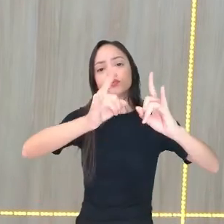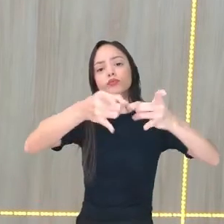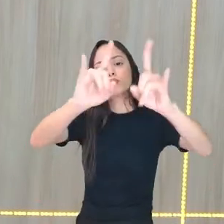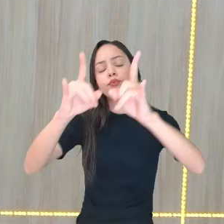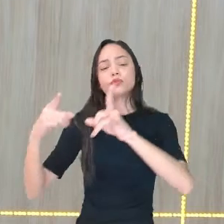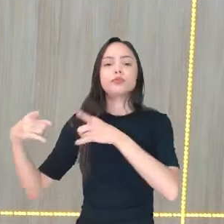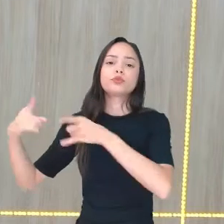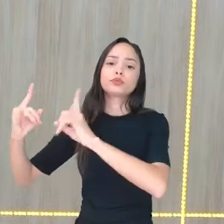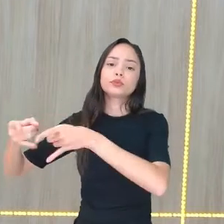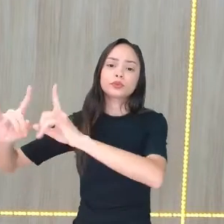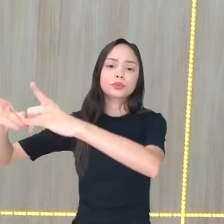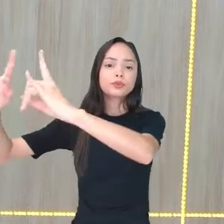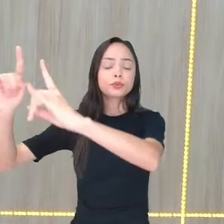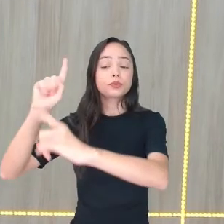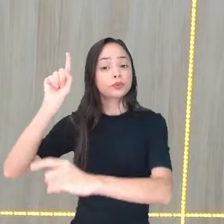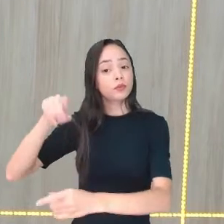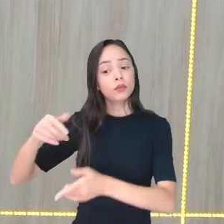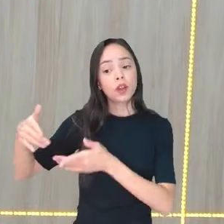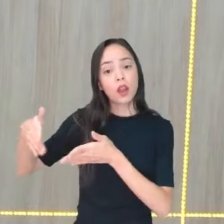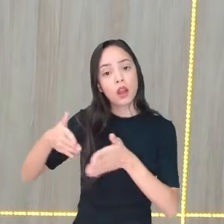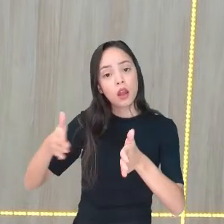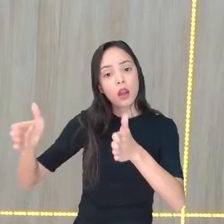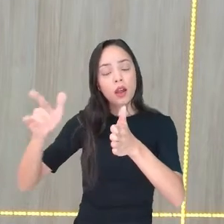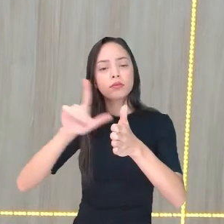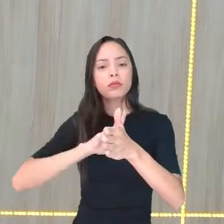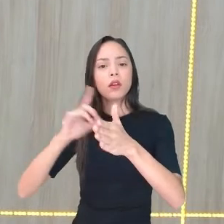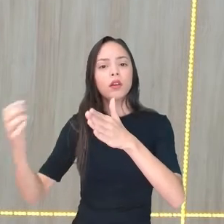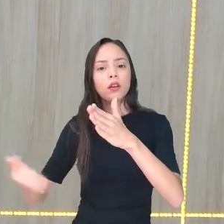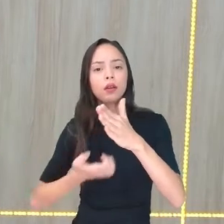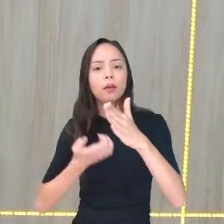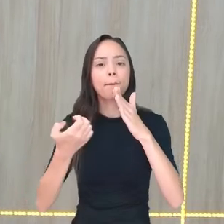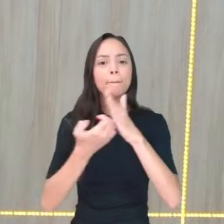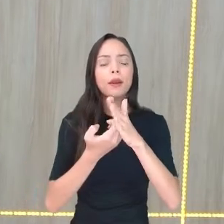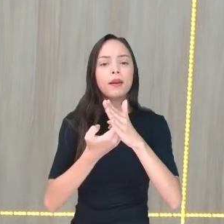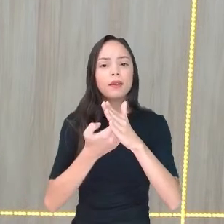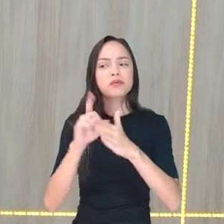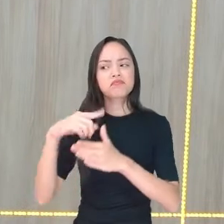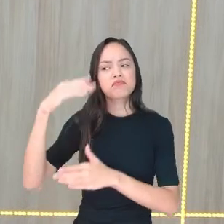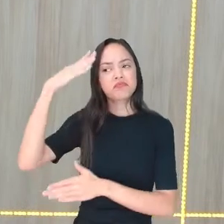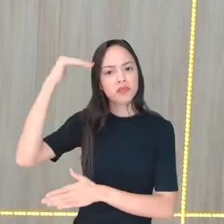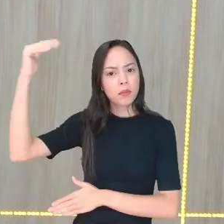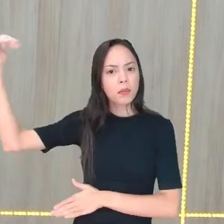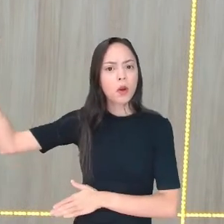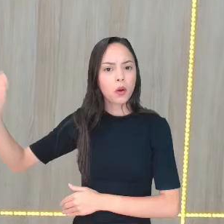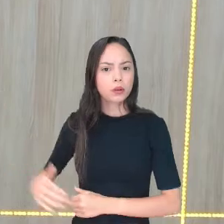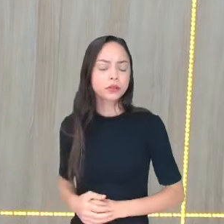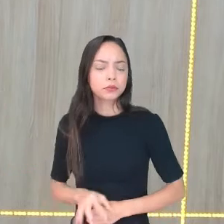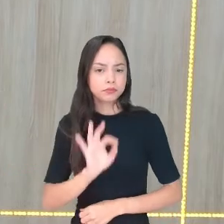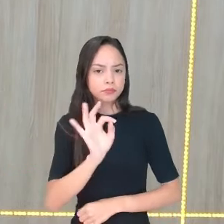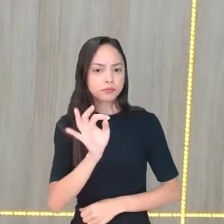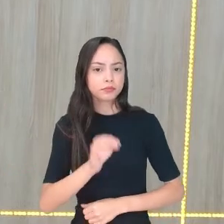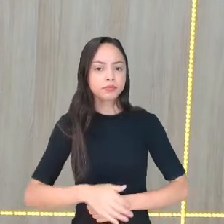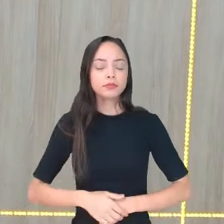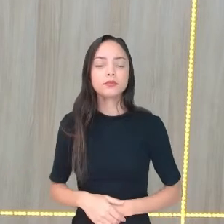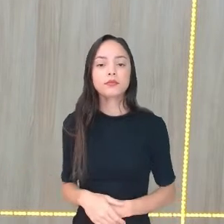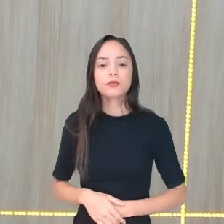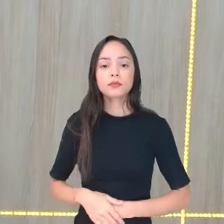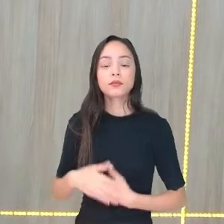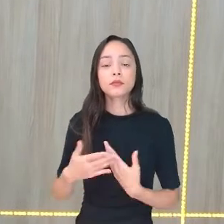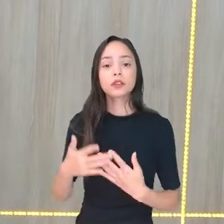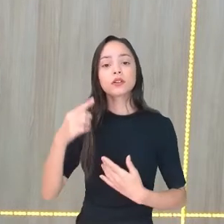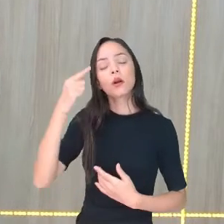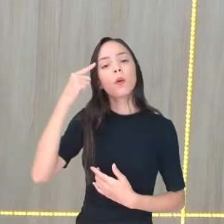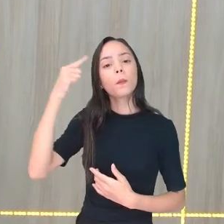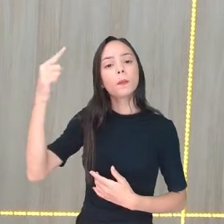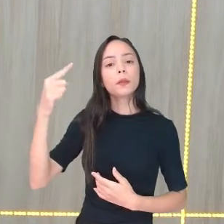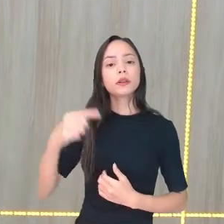avenida que tem empresas, é uma avenida muito famosa, beleza? Então, pensando no